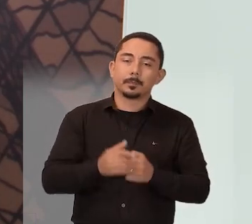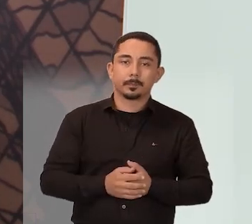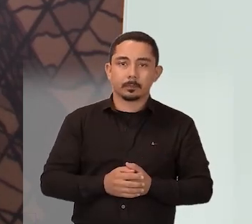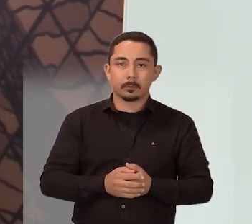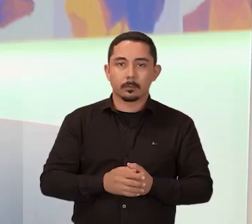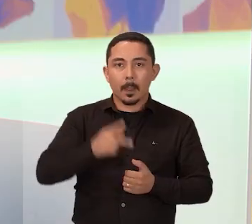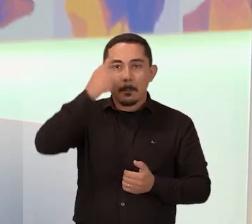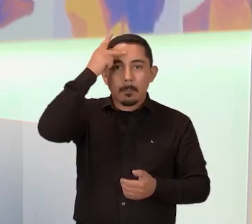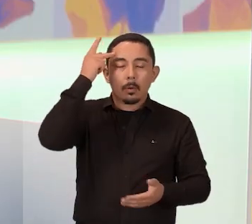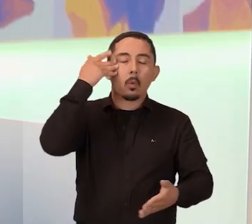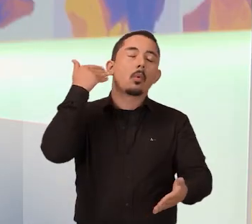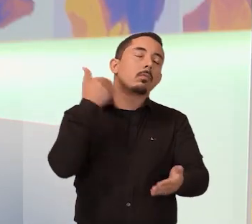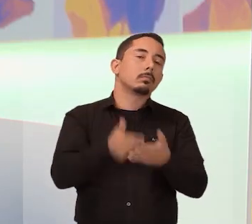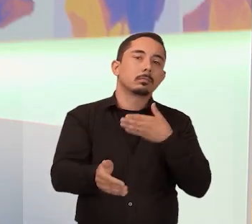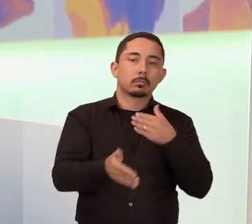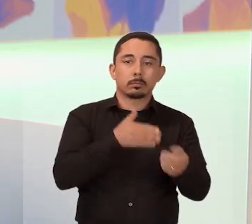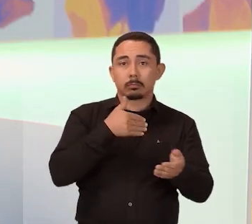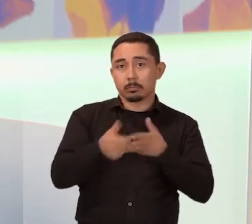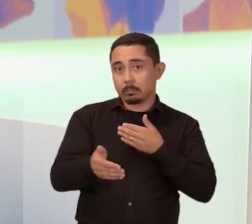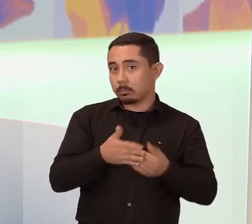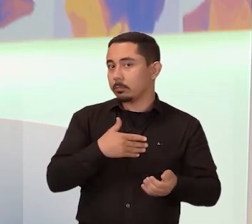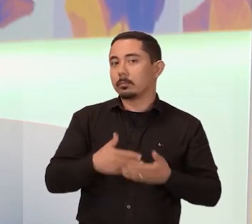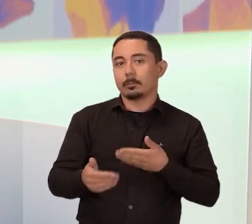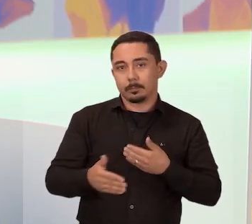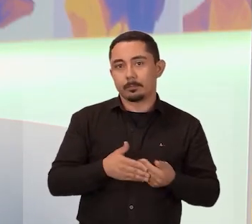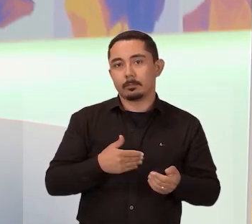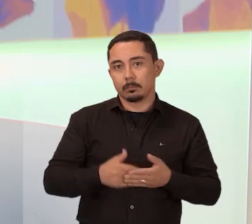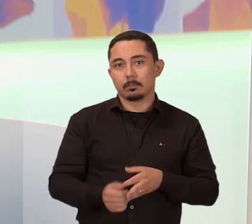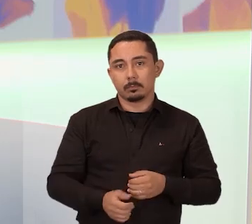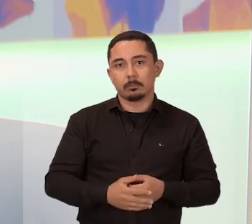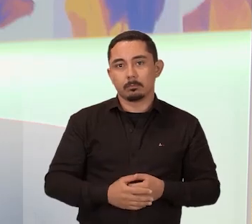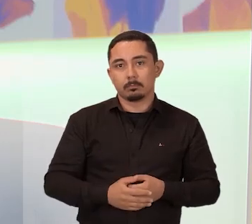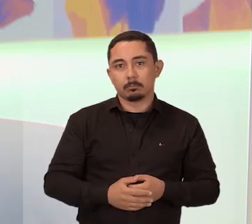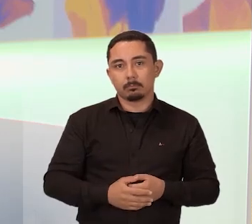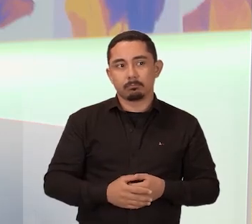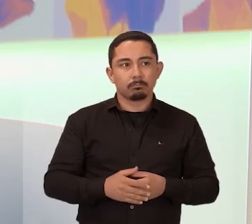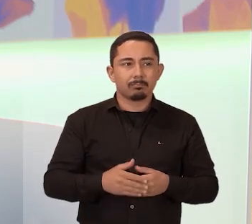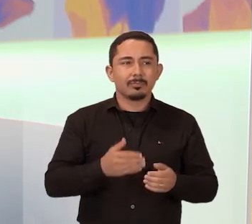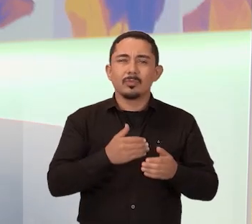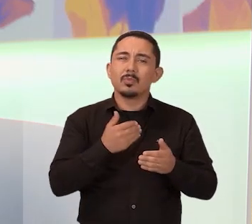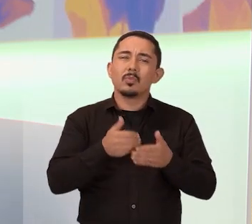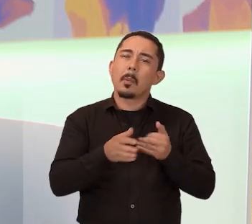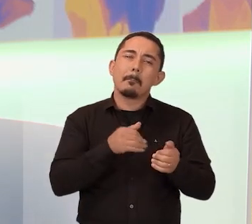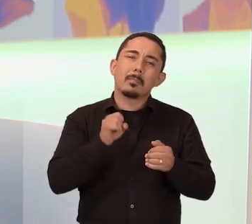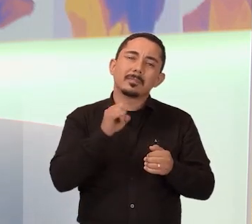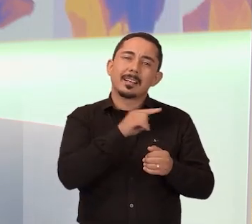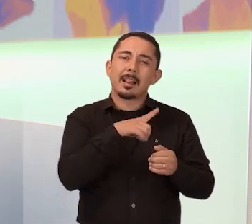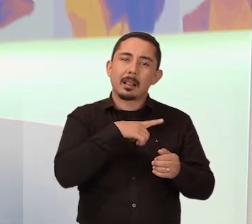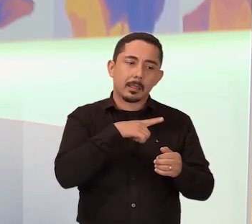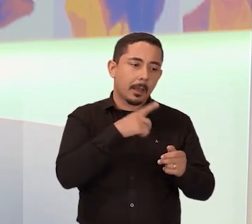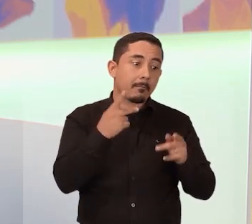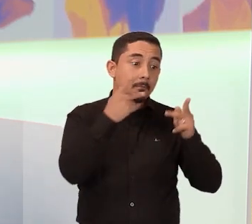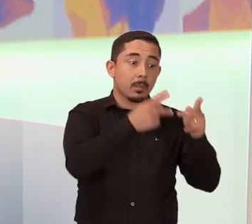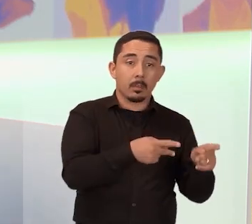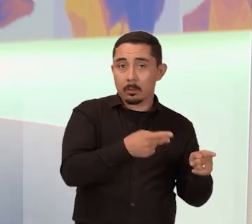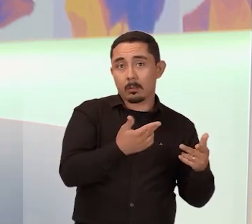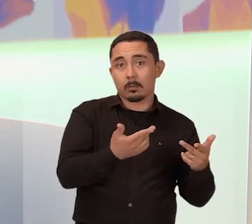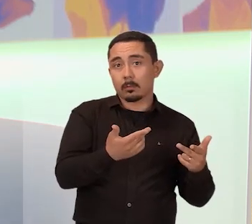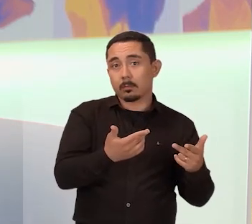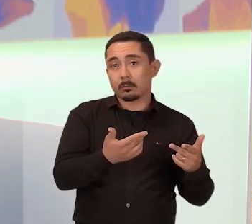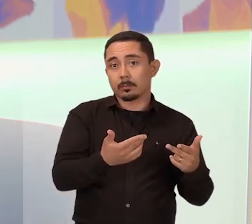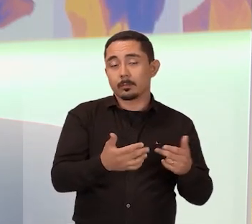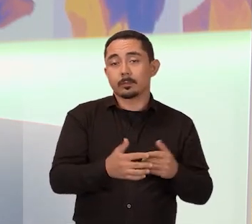denúncia? Qualquer pessoa, em qualquer situação, seja visitante de uma